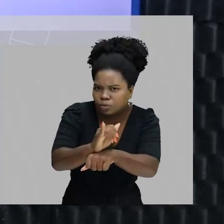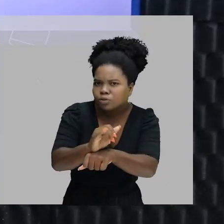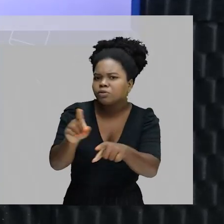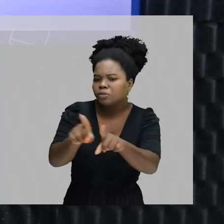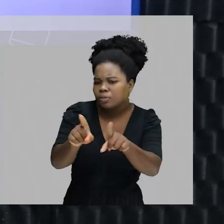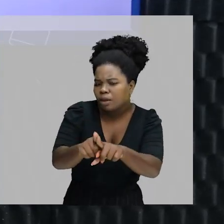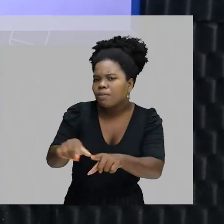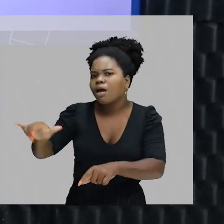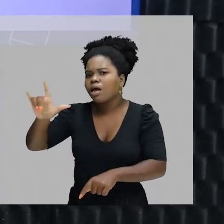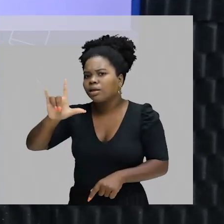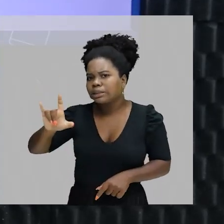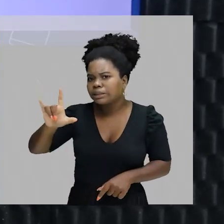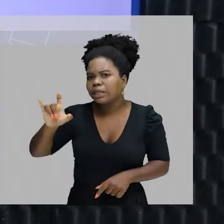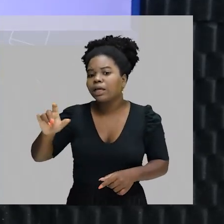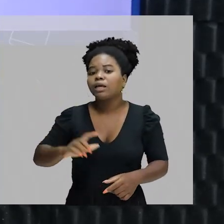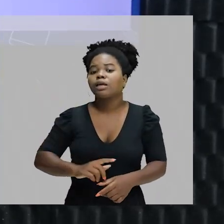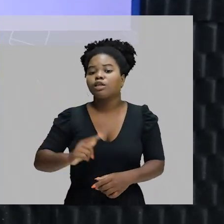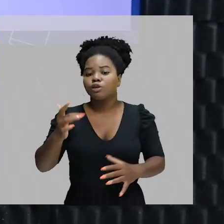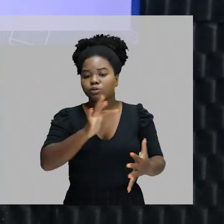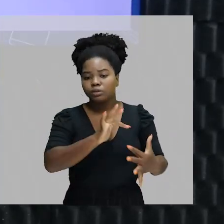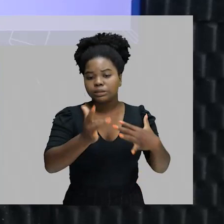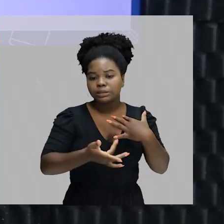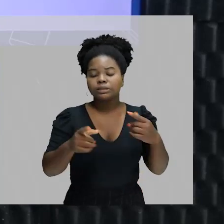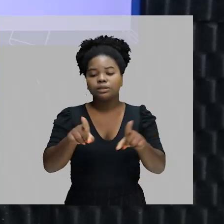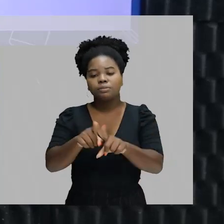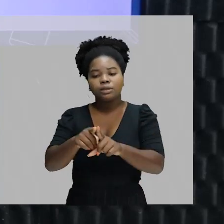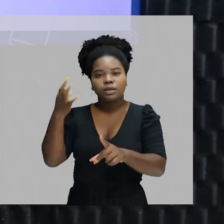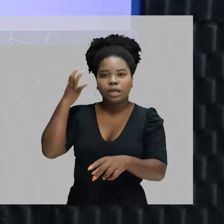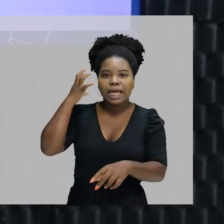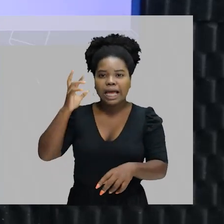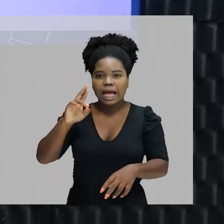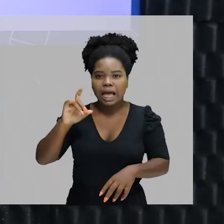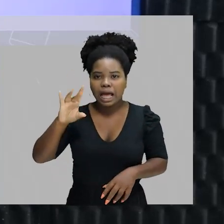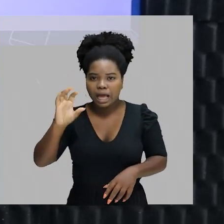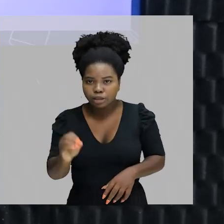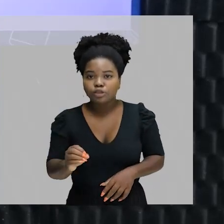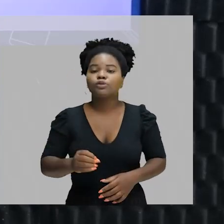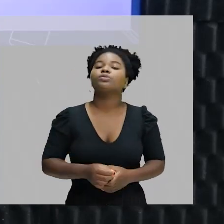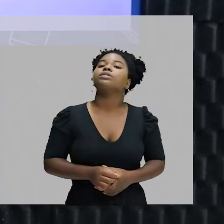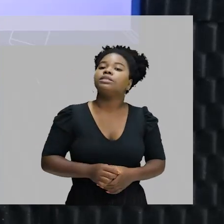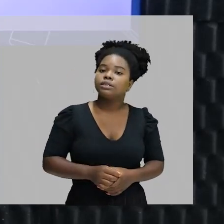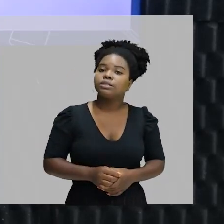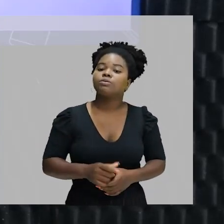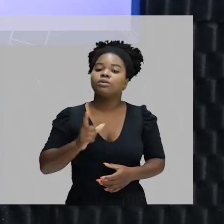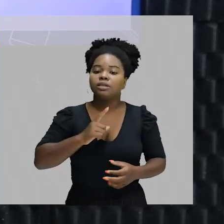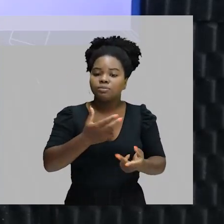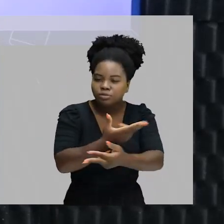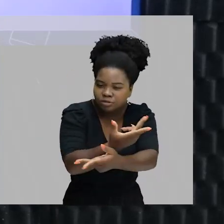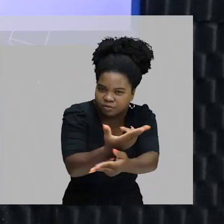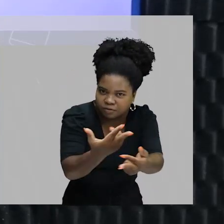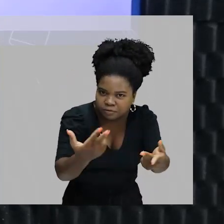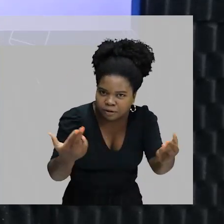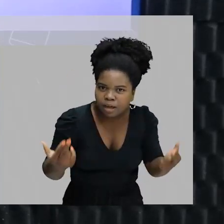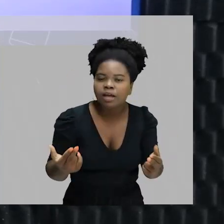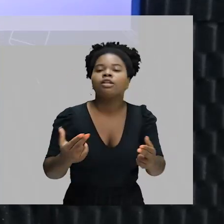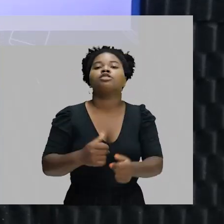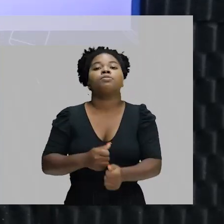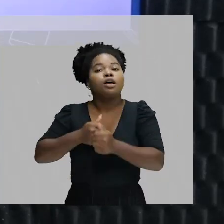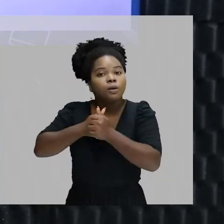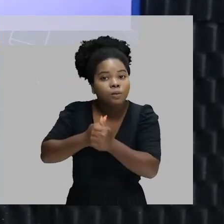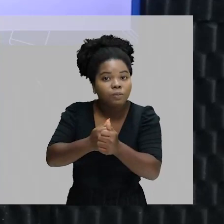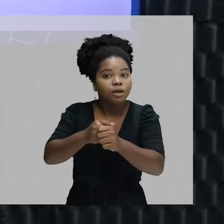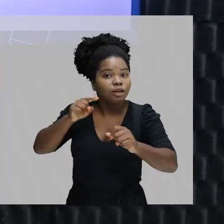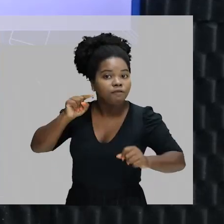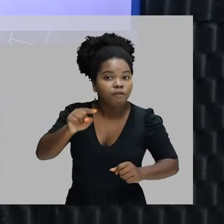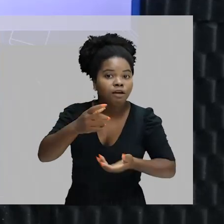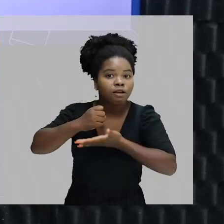também no Instagram, tá certo? Tem os nossos podcasts pela Rádio Timbira. Ou seja, nós estamos aí em várias mídias para te acompanhar, para